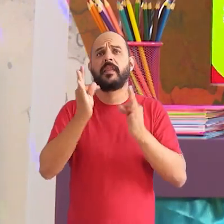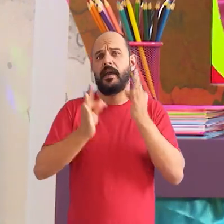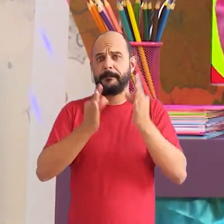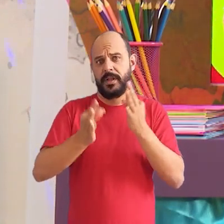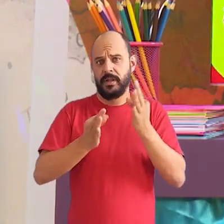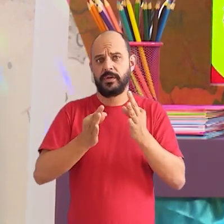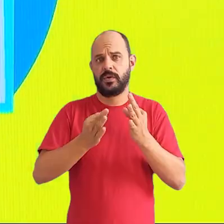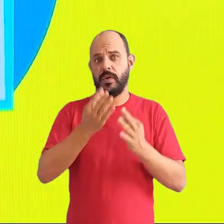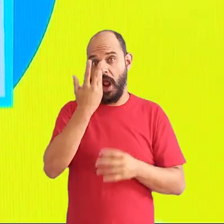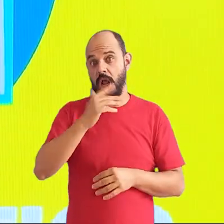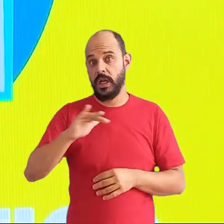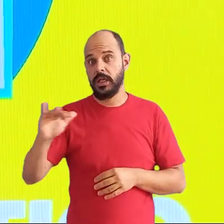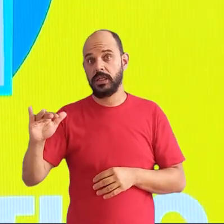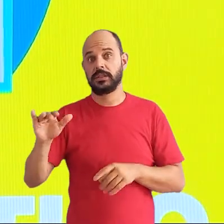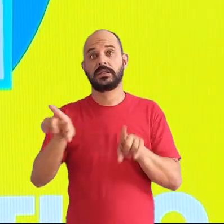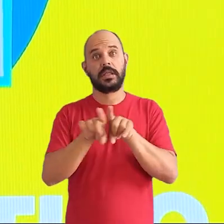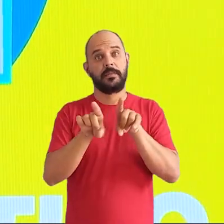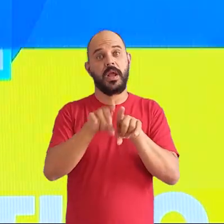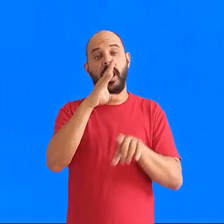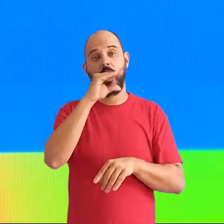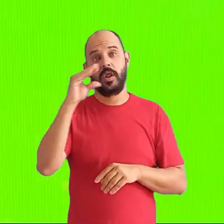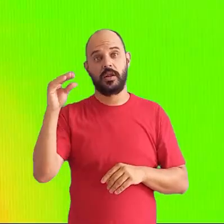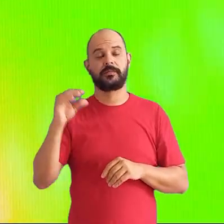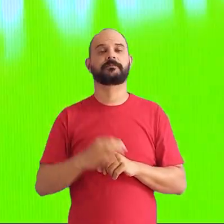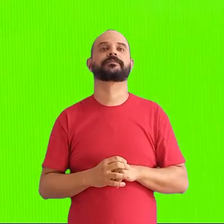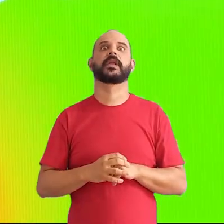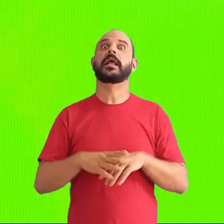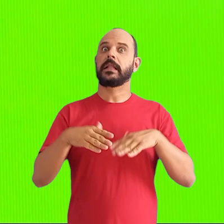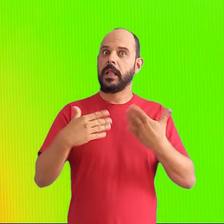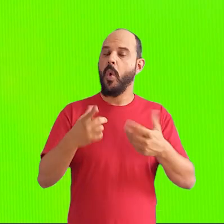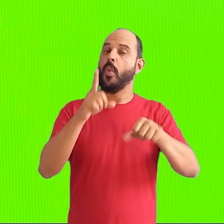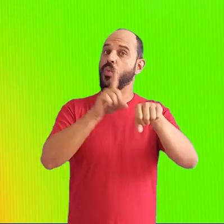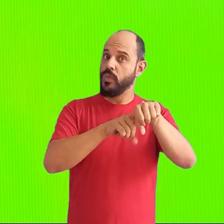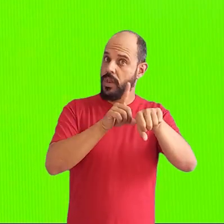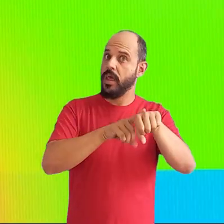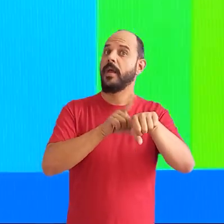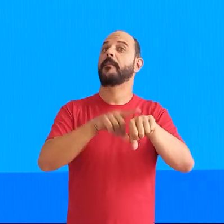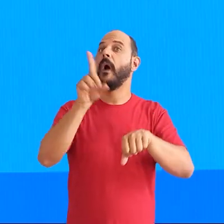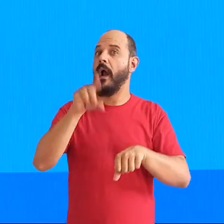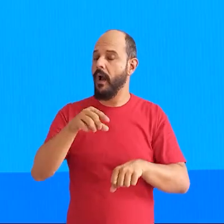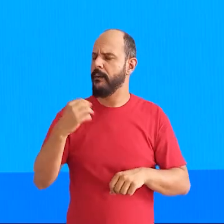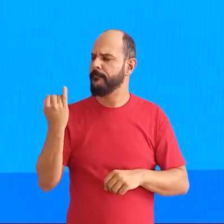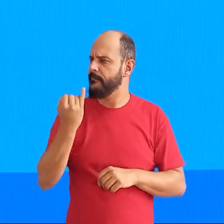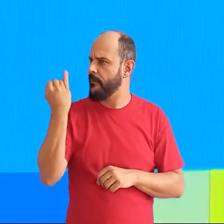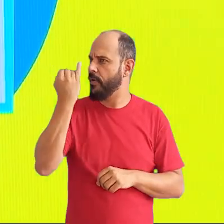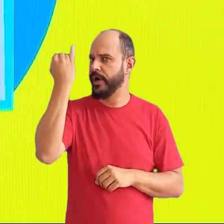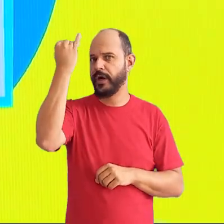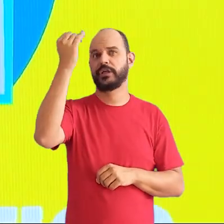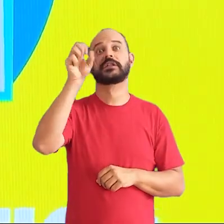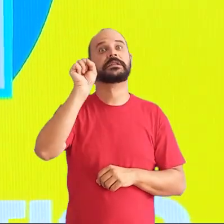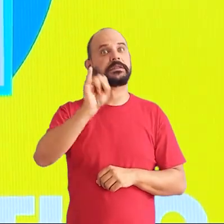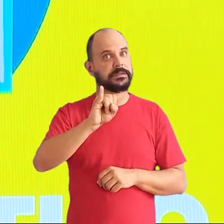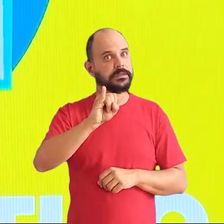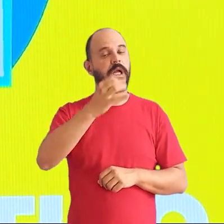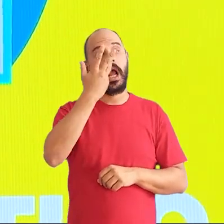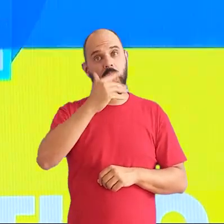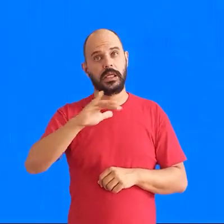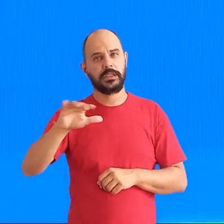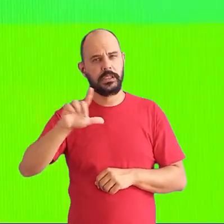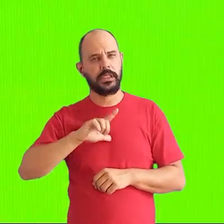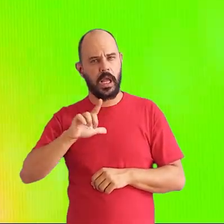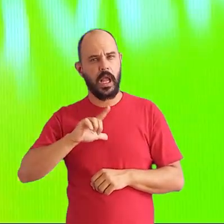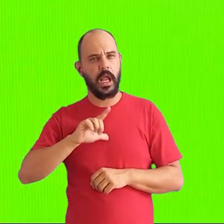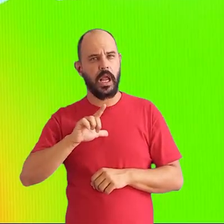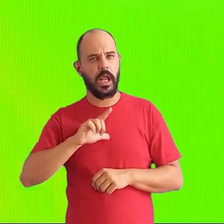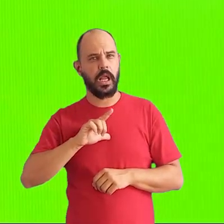para crianças e para adolescentes? Tempo é tempo, é o que a gente falou. O tempo é precioso para a criança. Se ela tem um